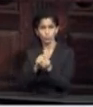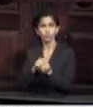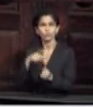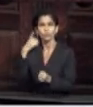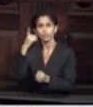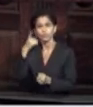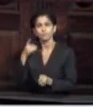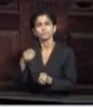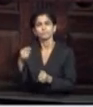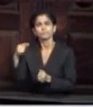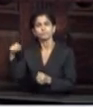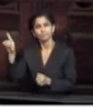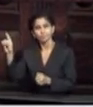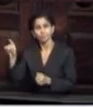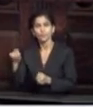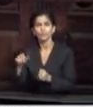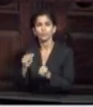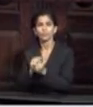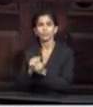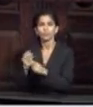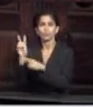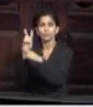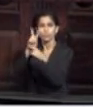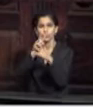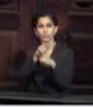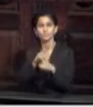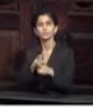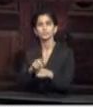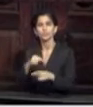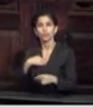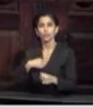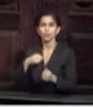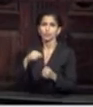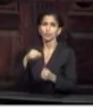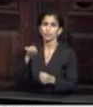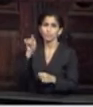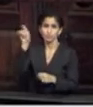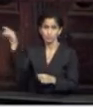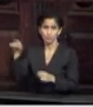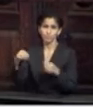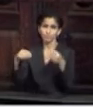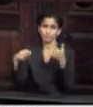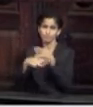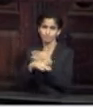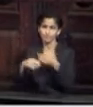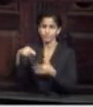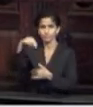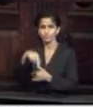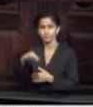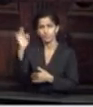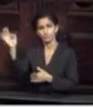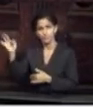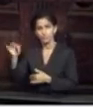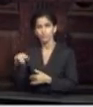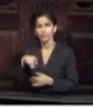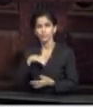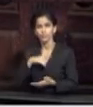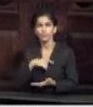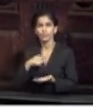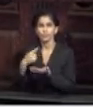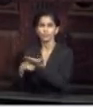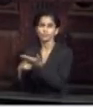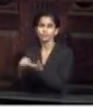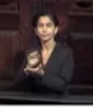Jean Willis. Eu, infelizmente, estava em Nova Friburgo e não pude participar porque já tinha uma audiência pública grande marcada